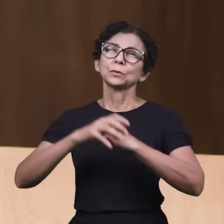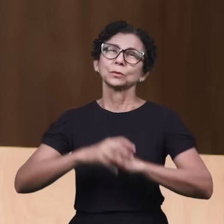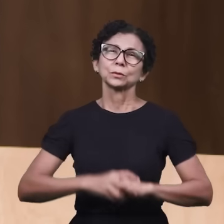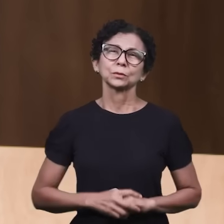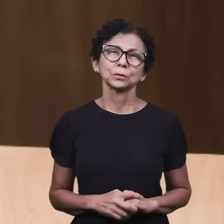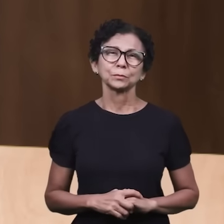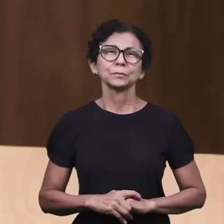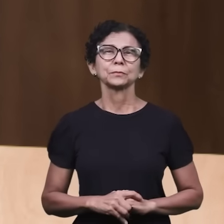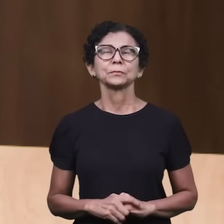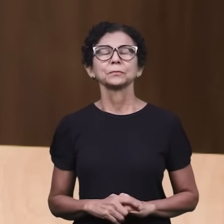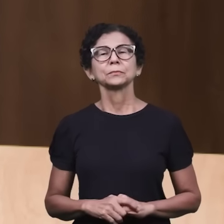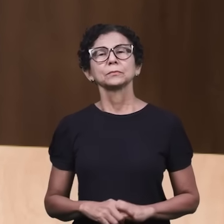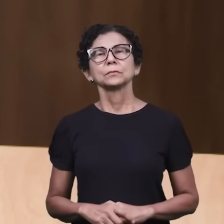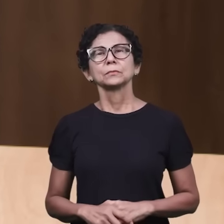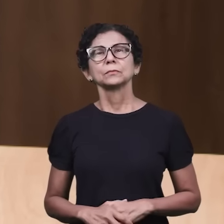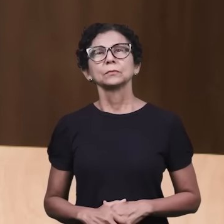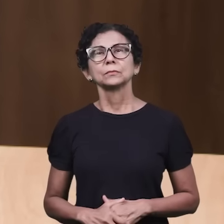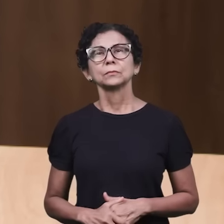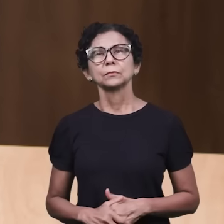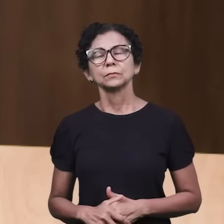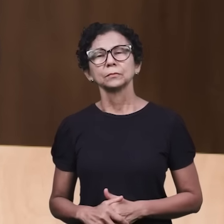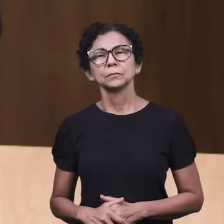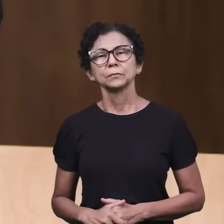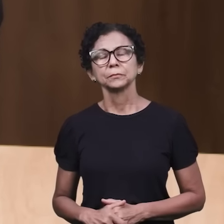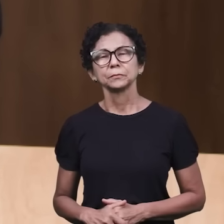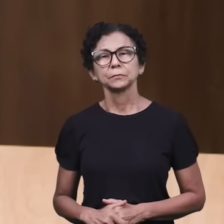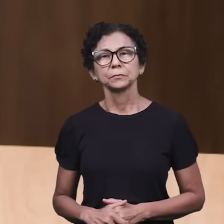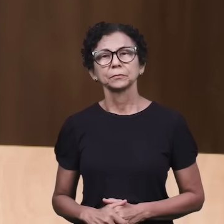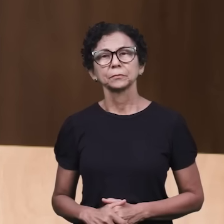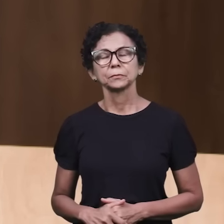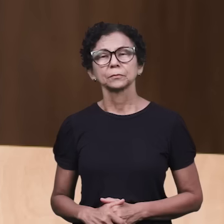batismo nas águas, ele é ensinado assim porque é